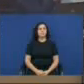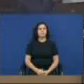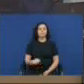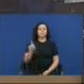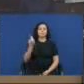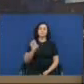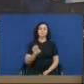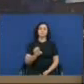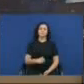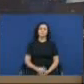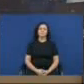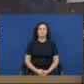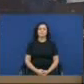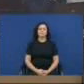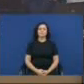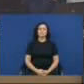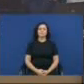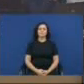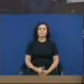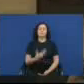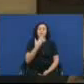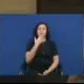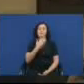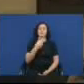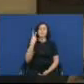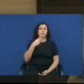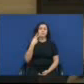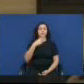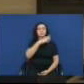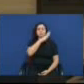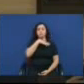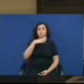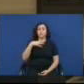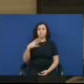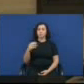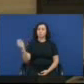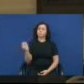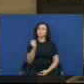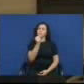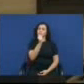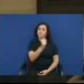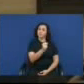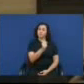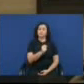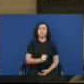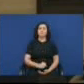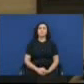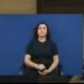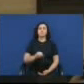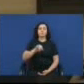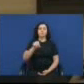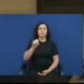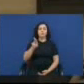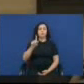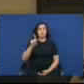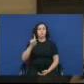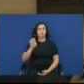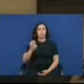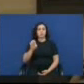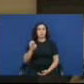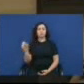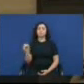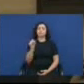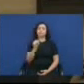Axé. Eu peço para que o vereador Aloysio faça, então, ocupar o seu lugar no plenário, o senhor Jorge